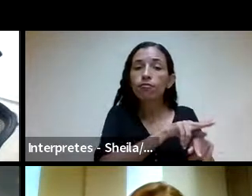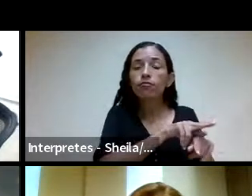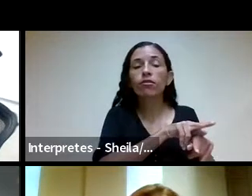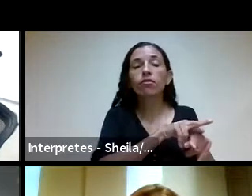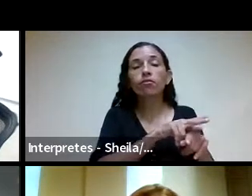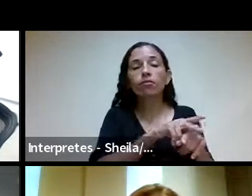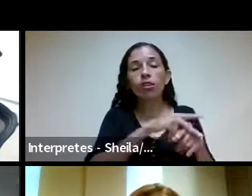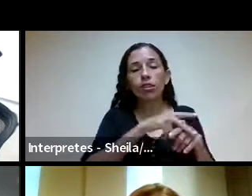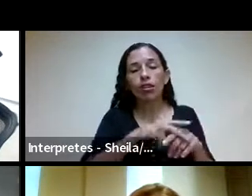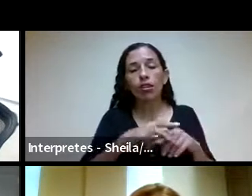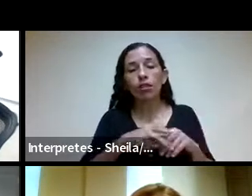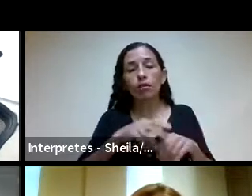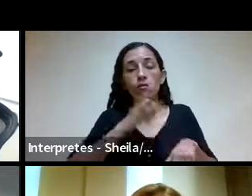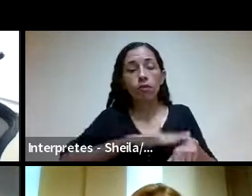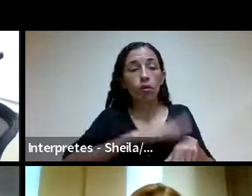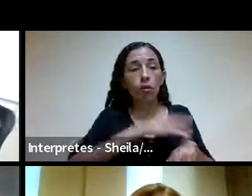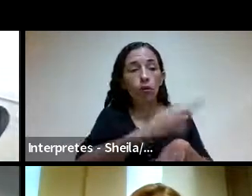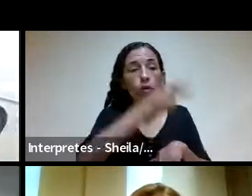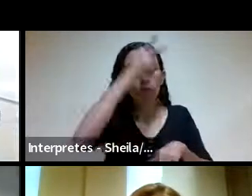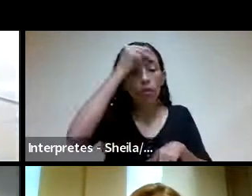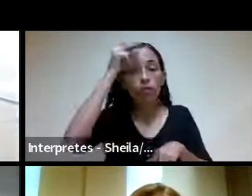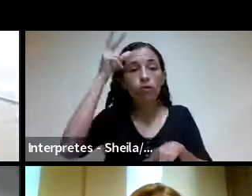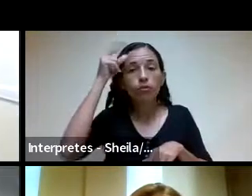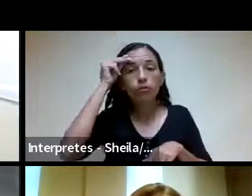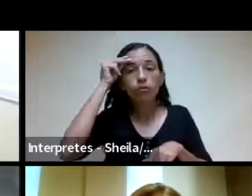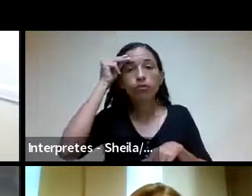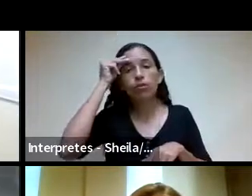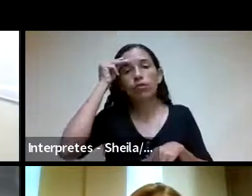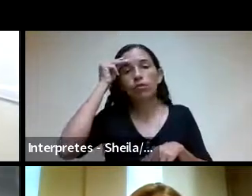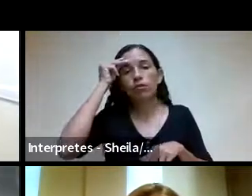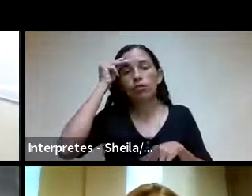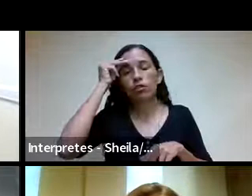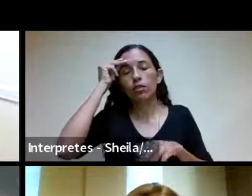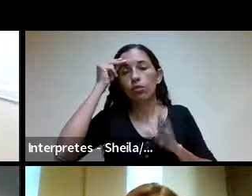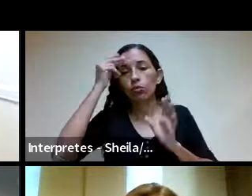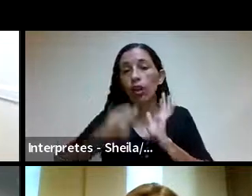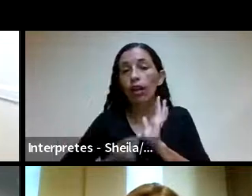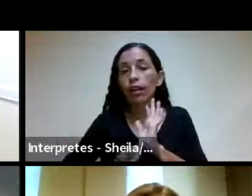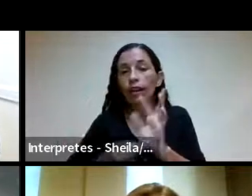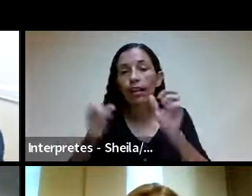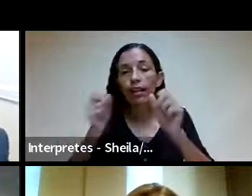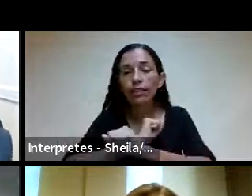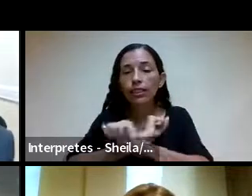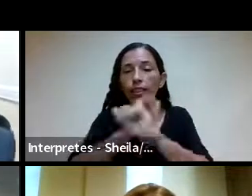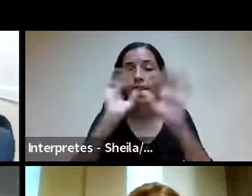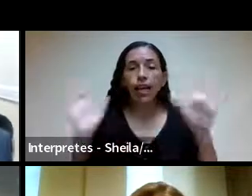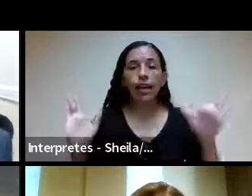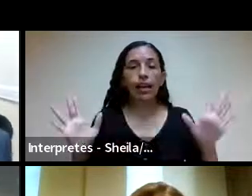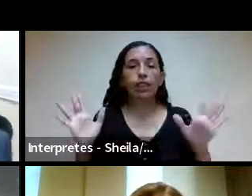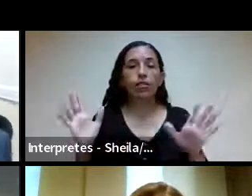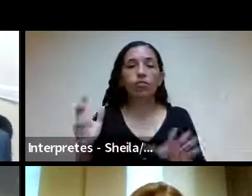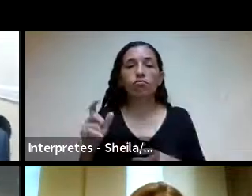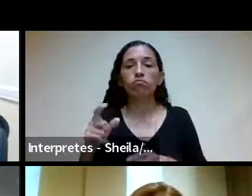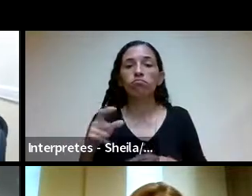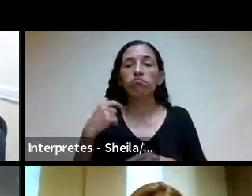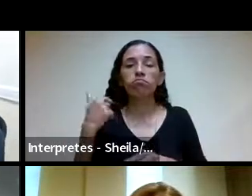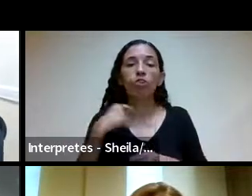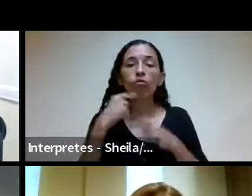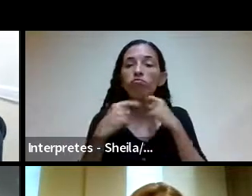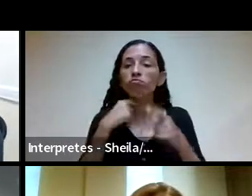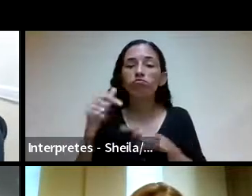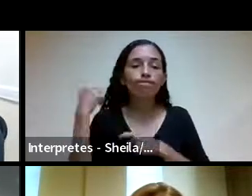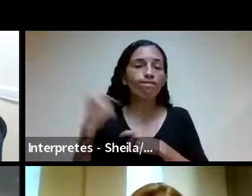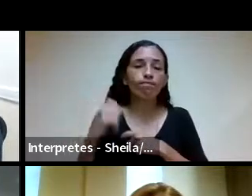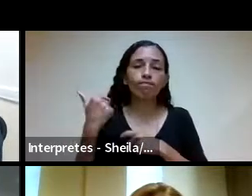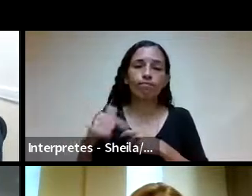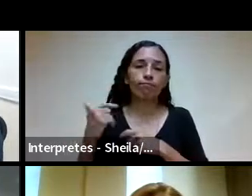doblô. Isso está demasiadamente caracterizado e reafirmamos a importância de,